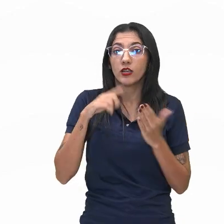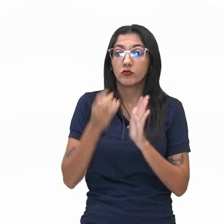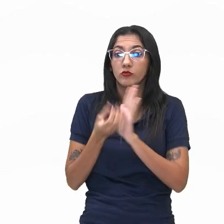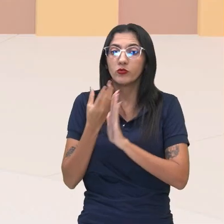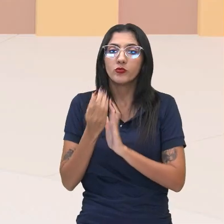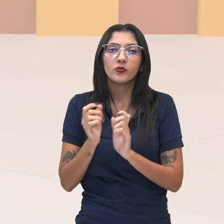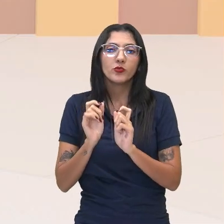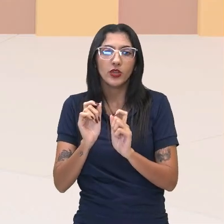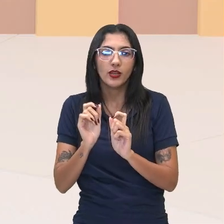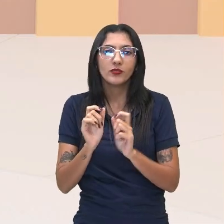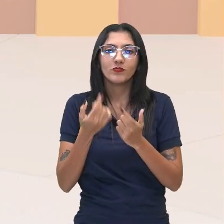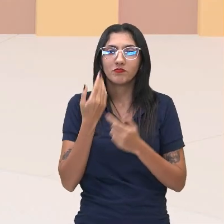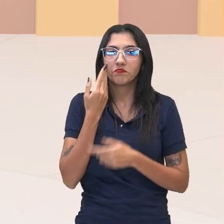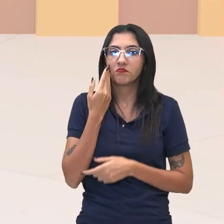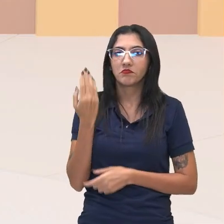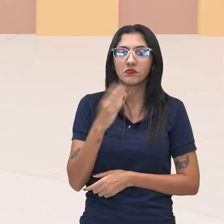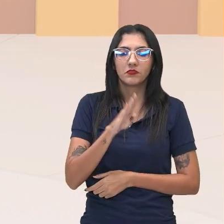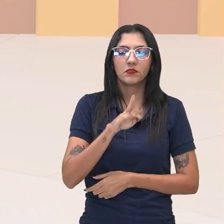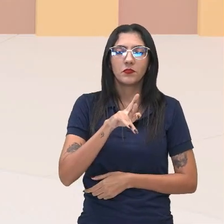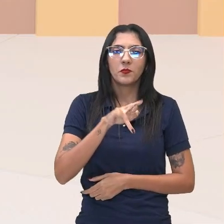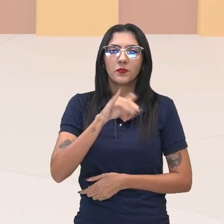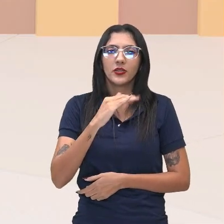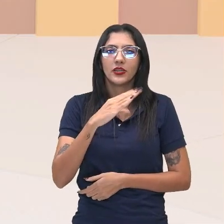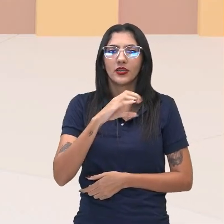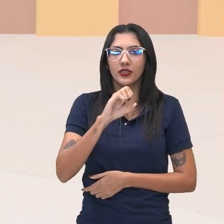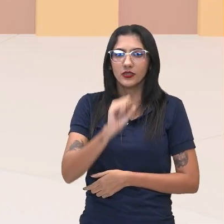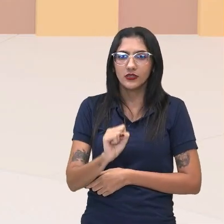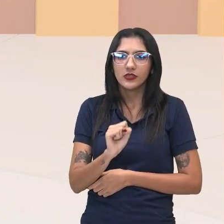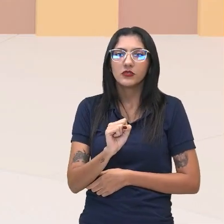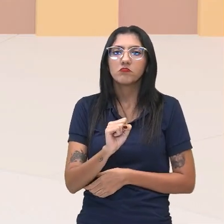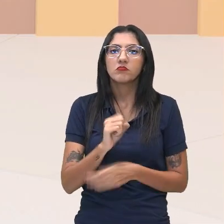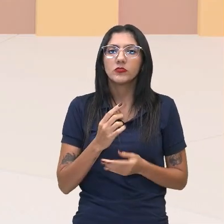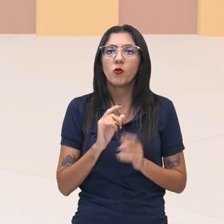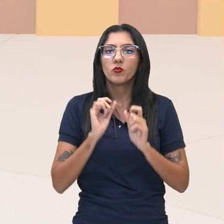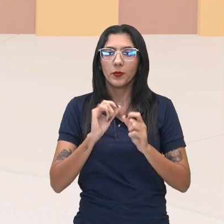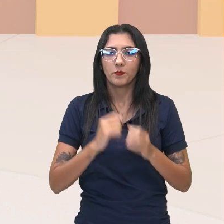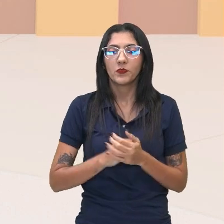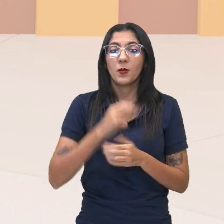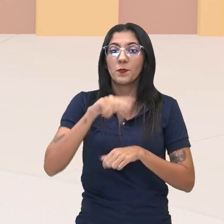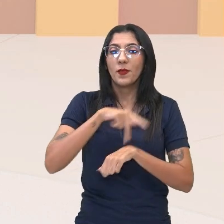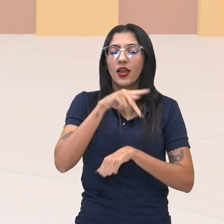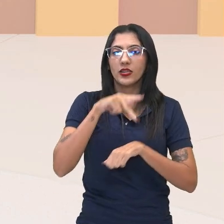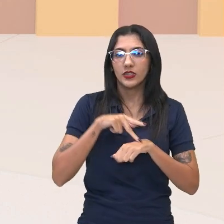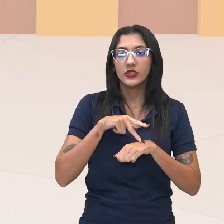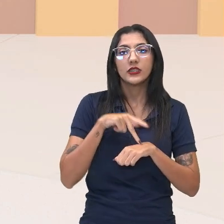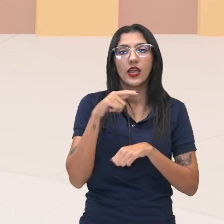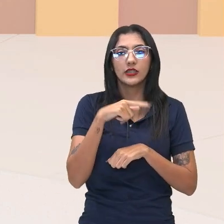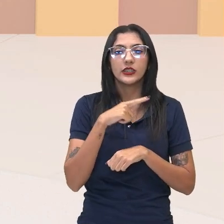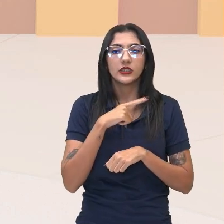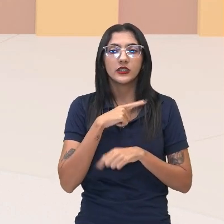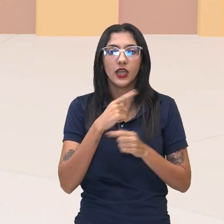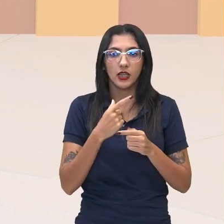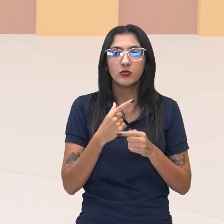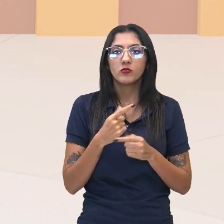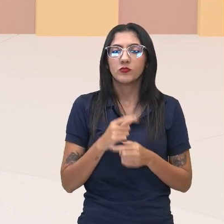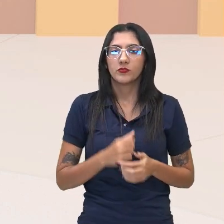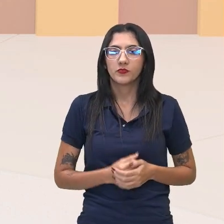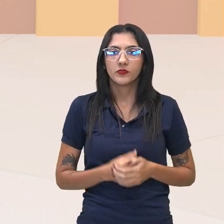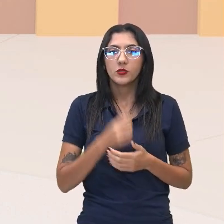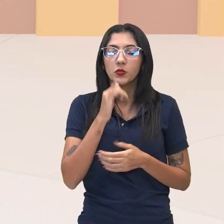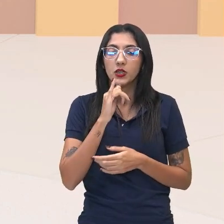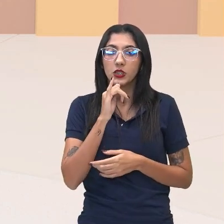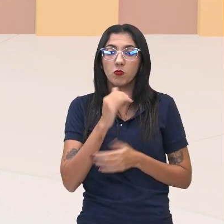Os BRICS, tá? Os BRICS, gente, são países, né, que vai ter uma sigla. Iniciou com